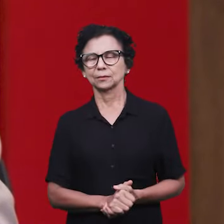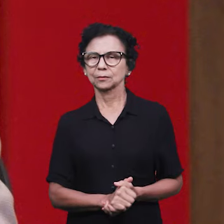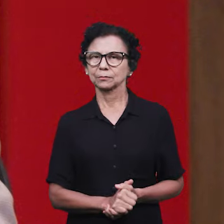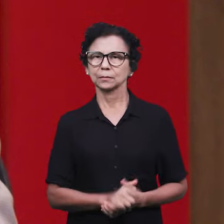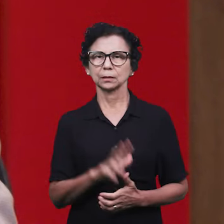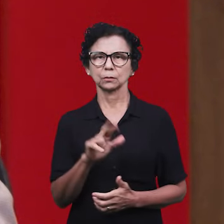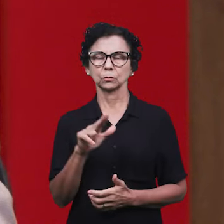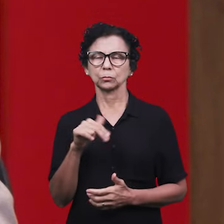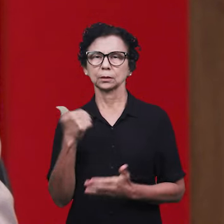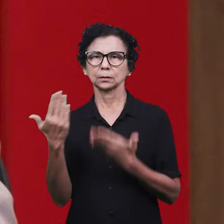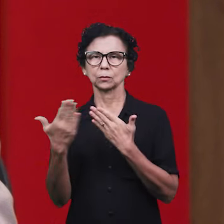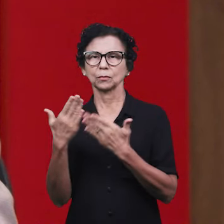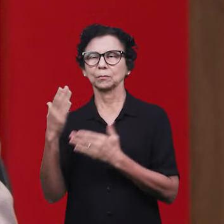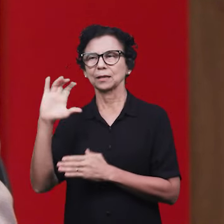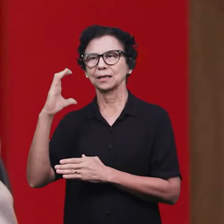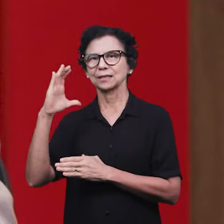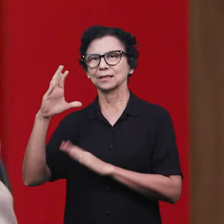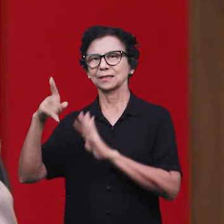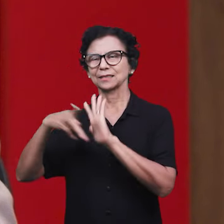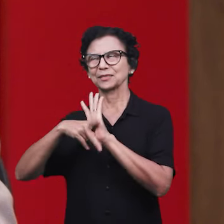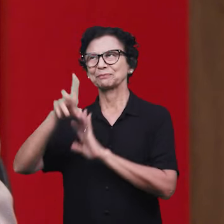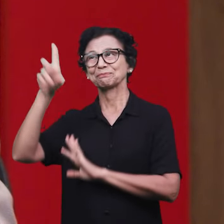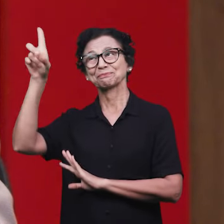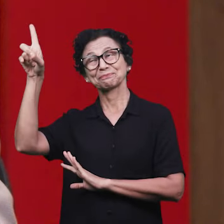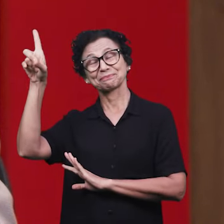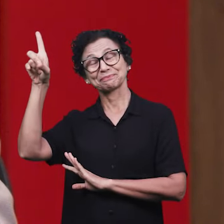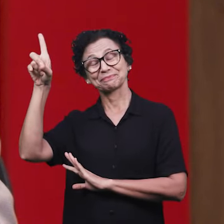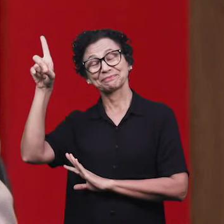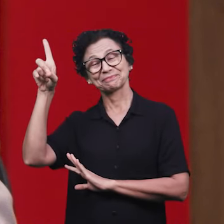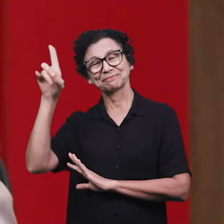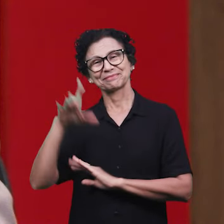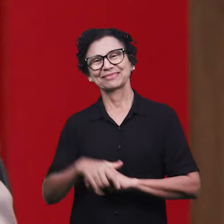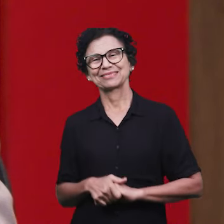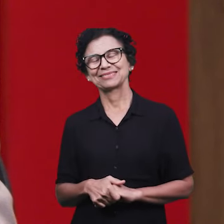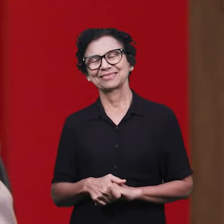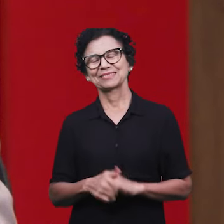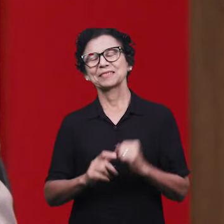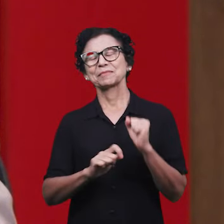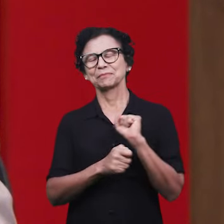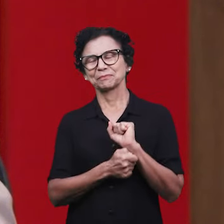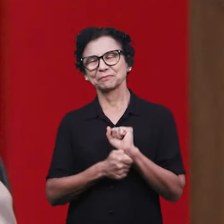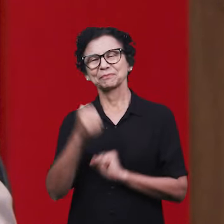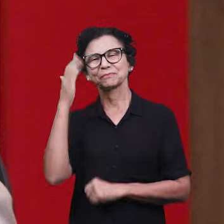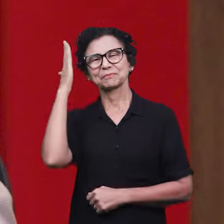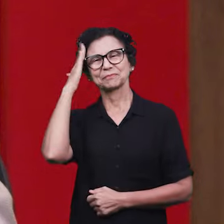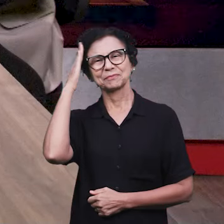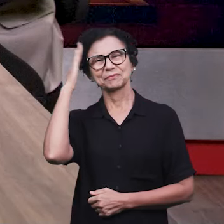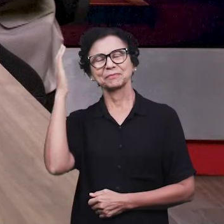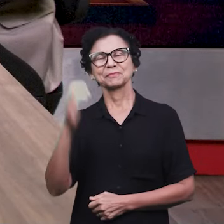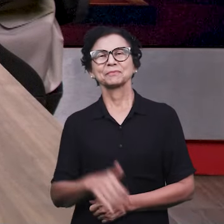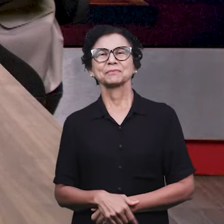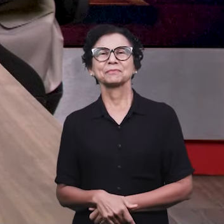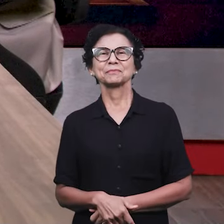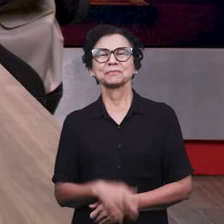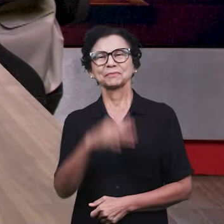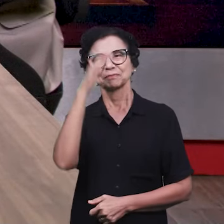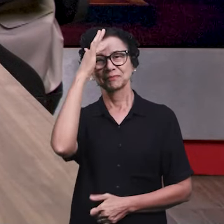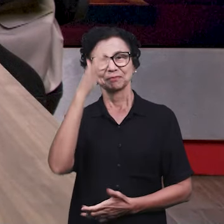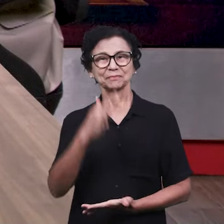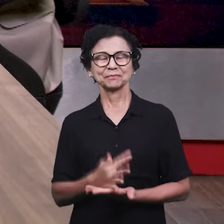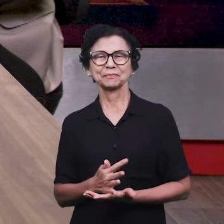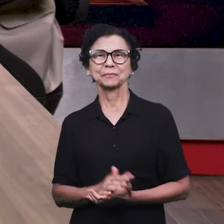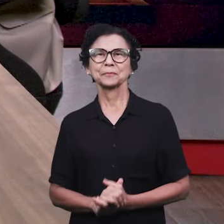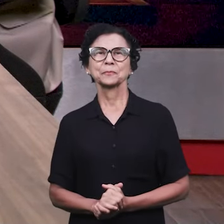à ciência de Deus. Essa só alcançando o mistério pela fé. Quero agradecer